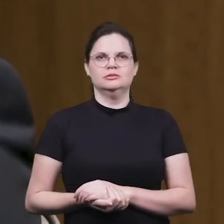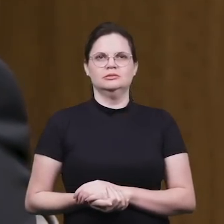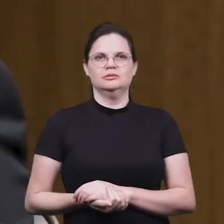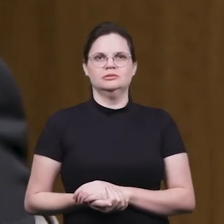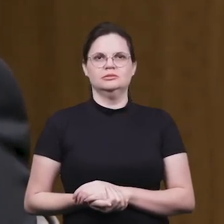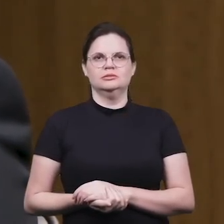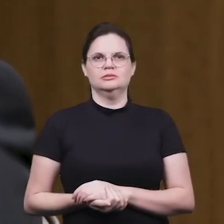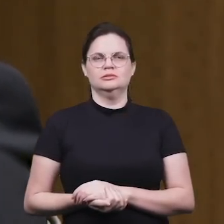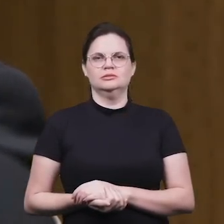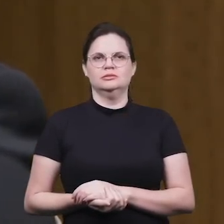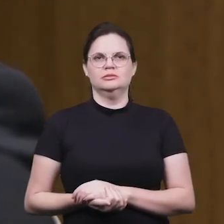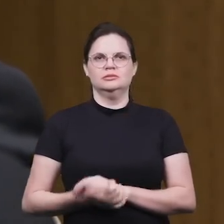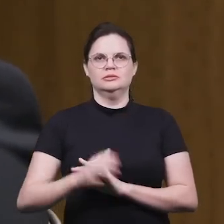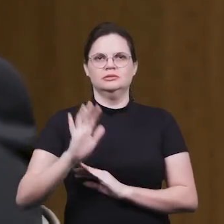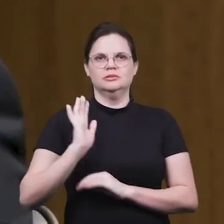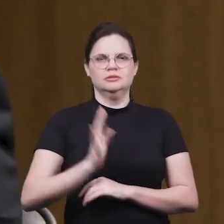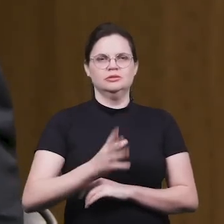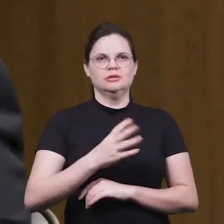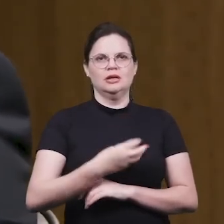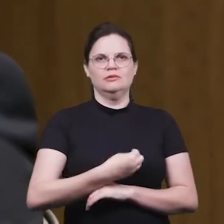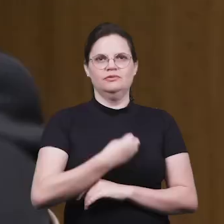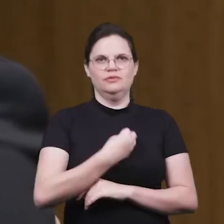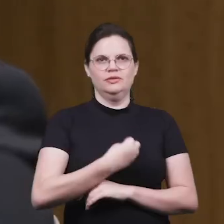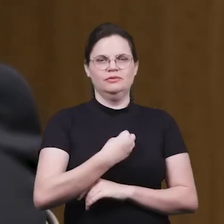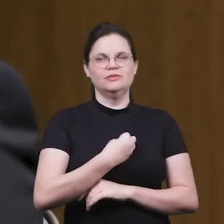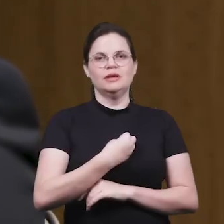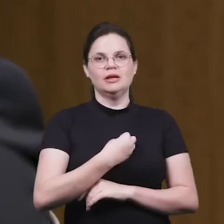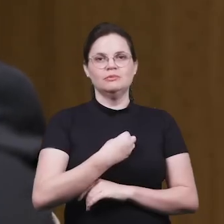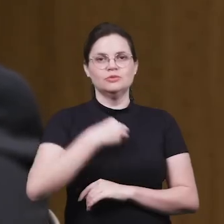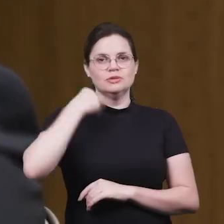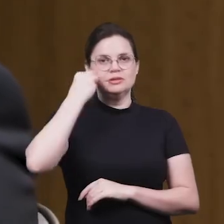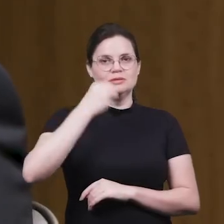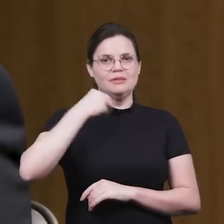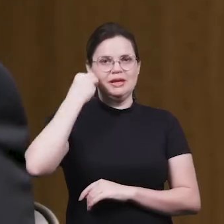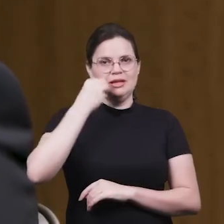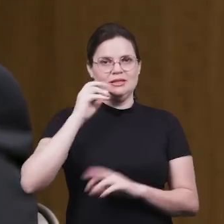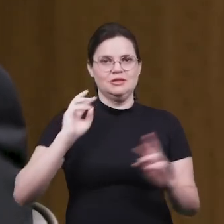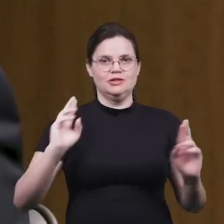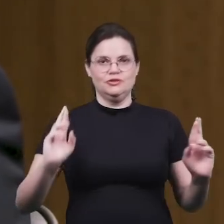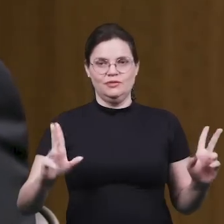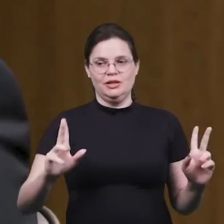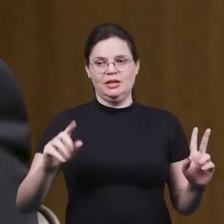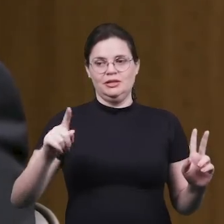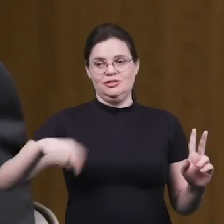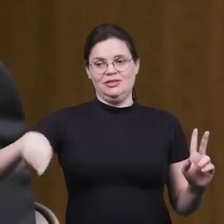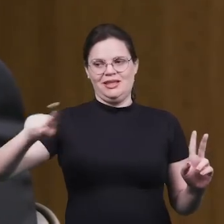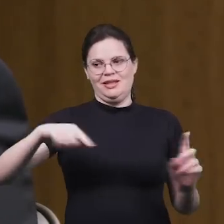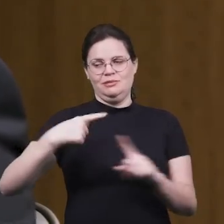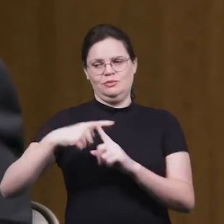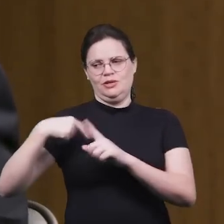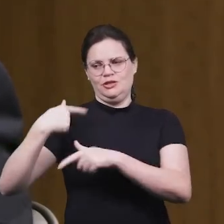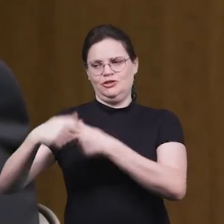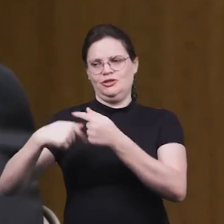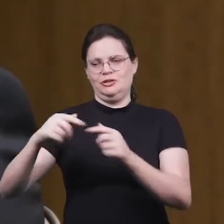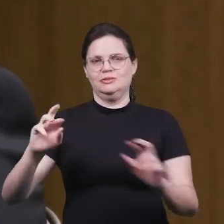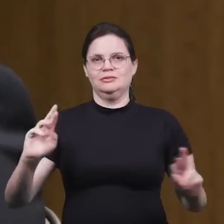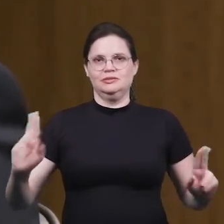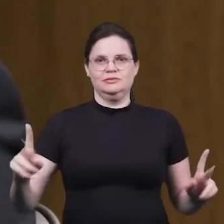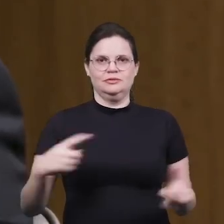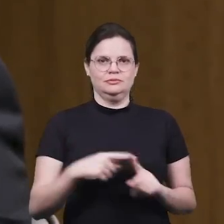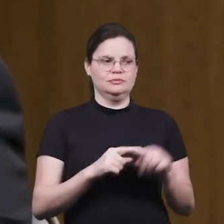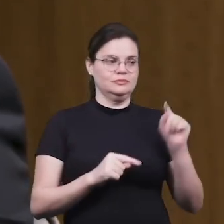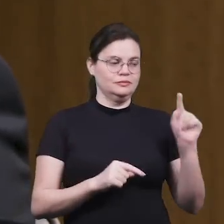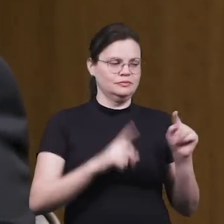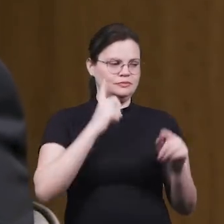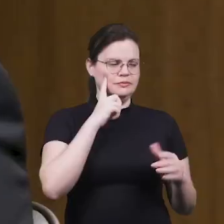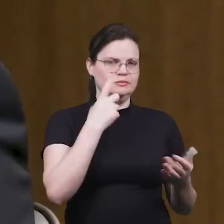vivendo num mundo, eles estão vivendo num mundo um pouquinho diferente do nosso. Porque como o Samir já falou, quando ele tinha